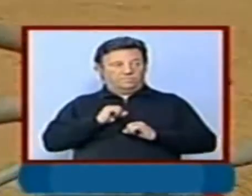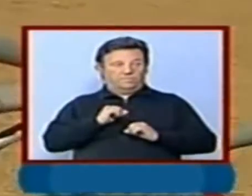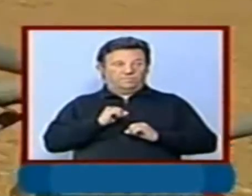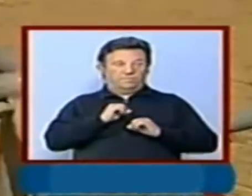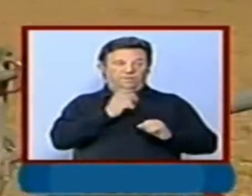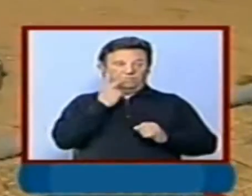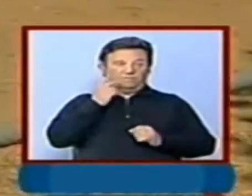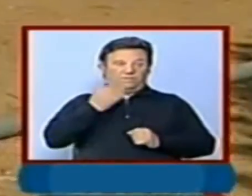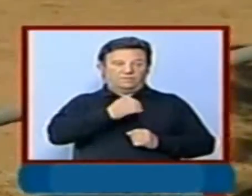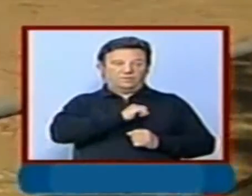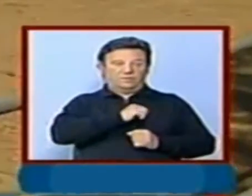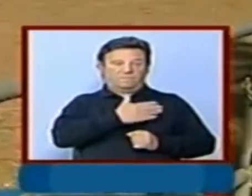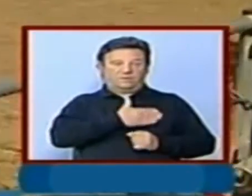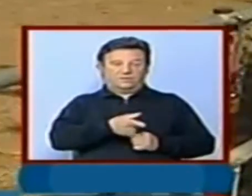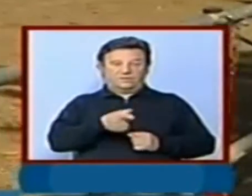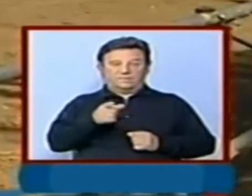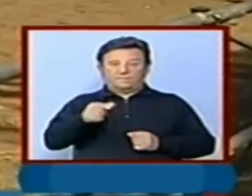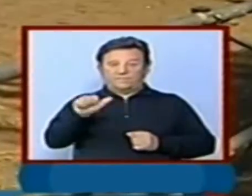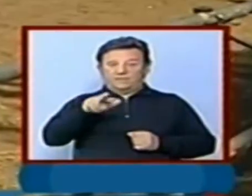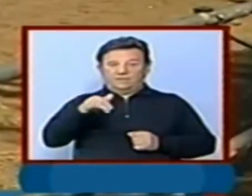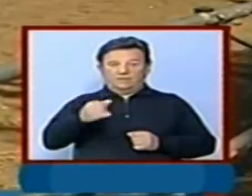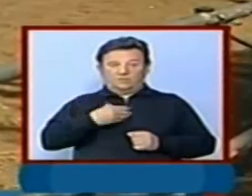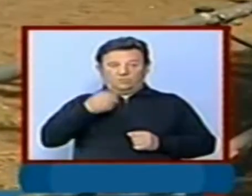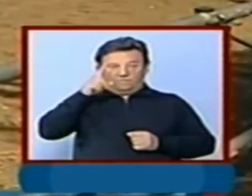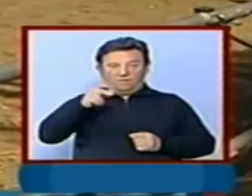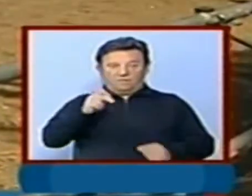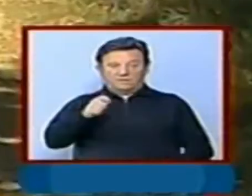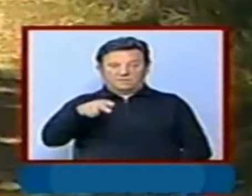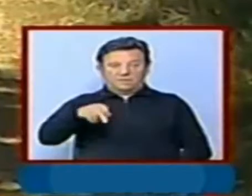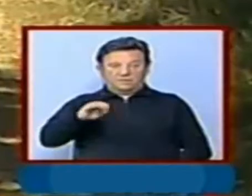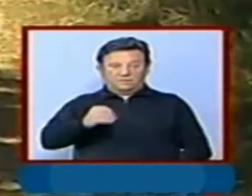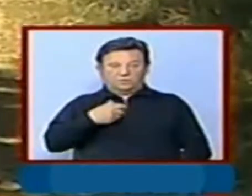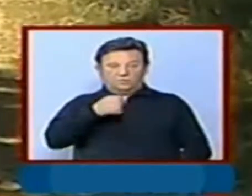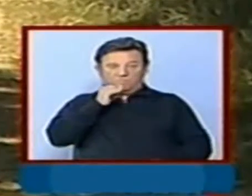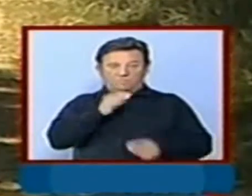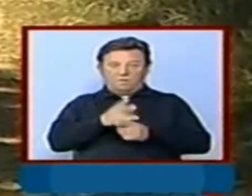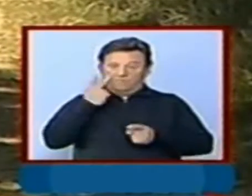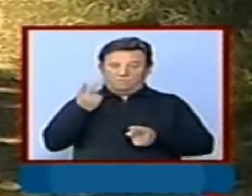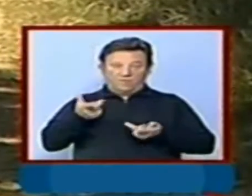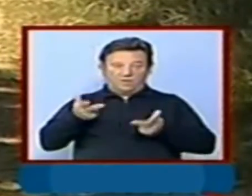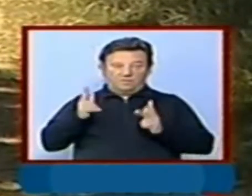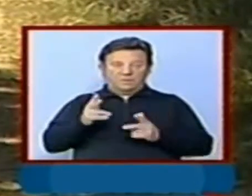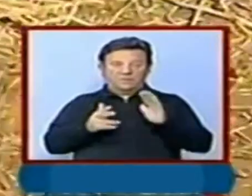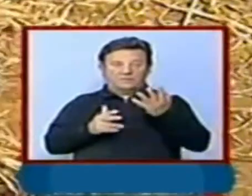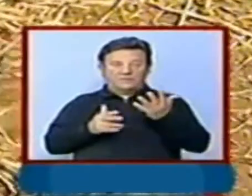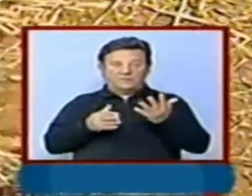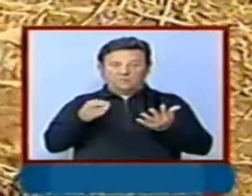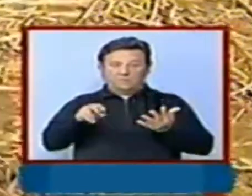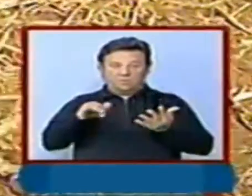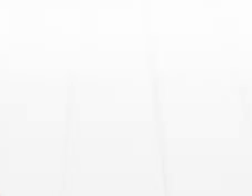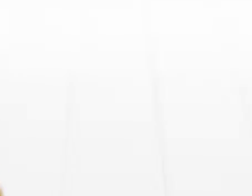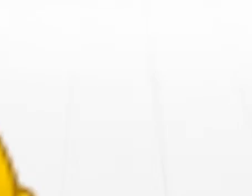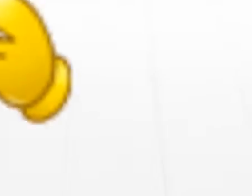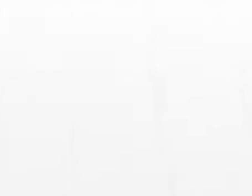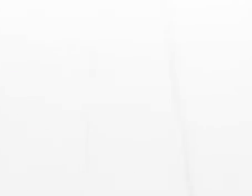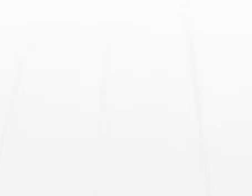o dia-a-dia das nossas empresas. Na Quinta do Cavalo, nas Azenhas do Mar, vivem em total liberdade 5 pôneis e 4